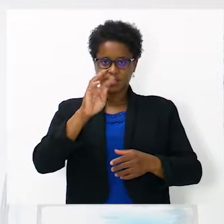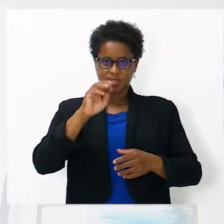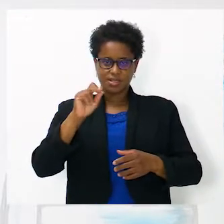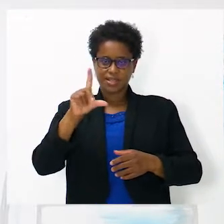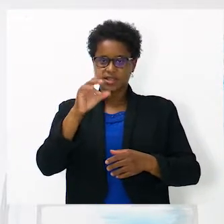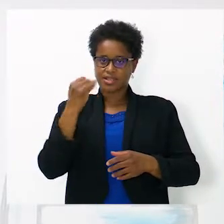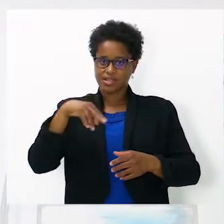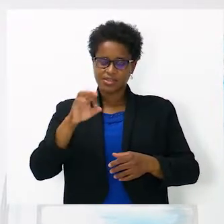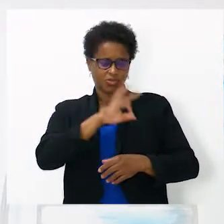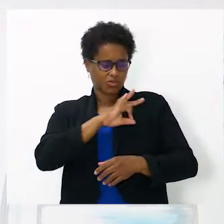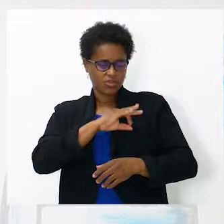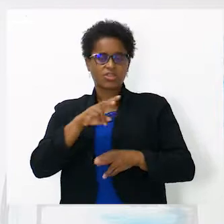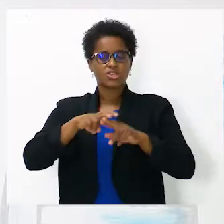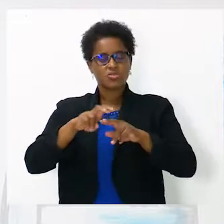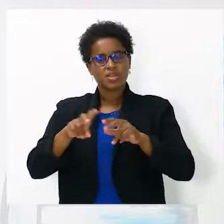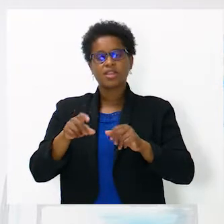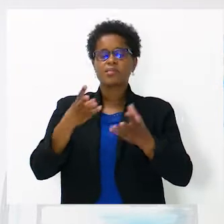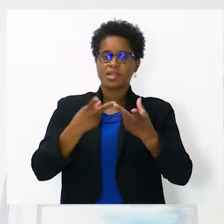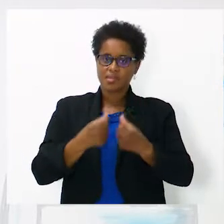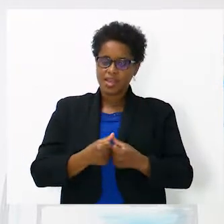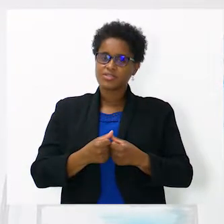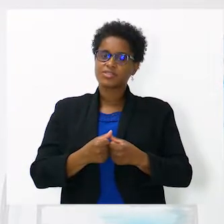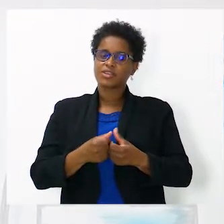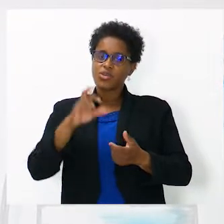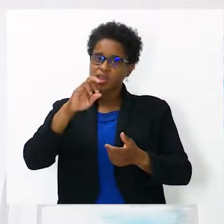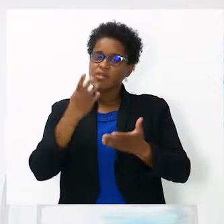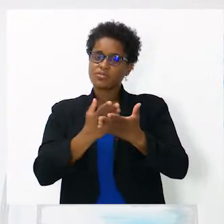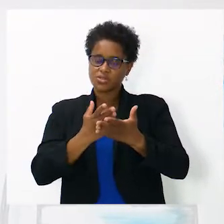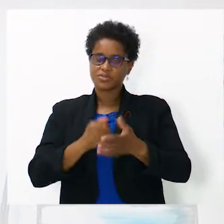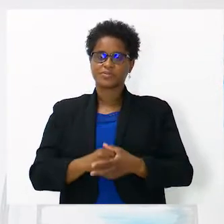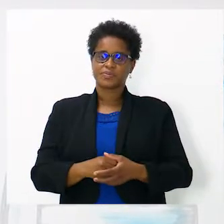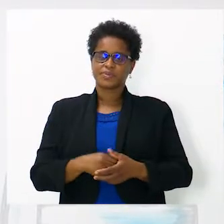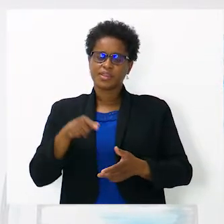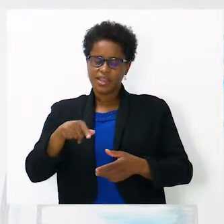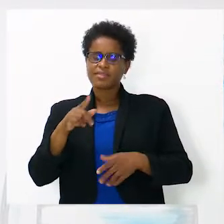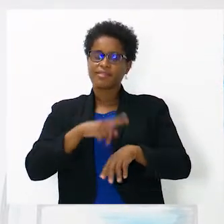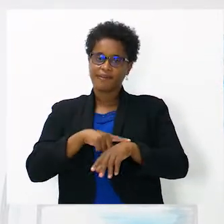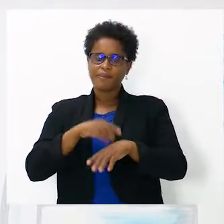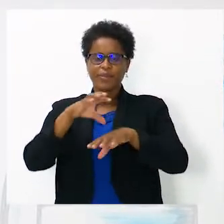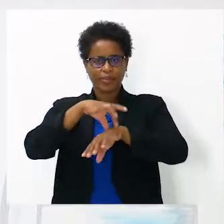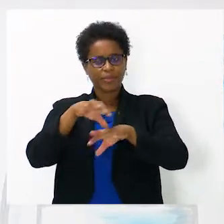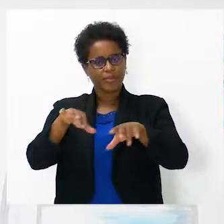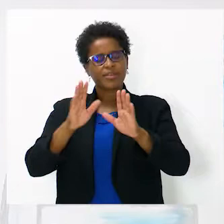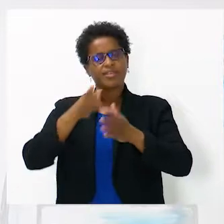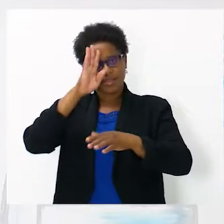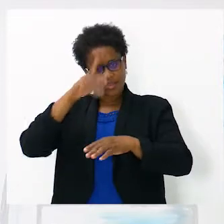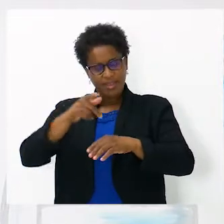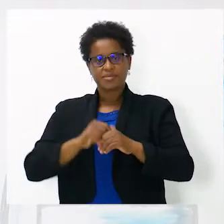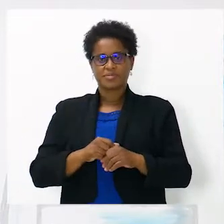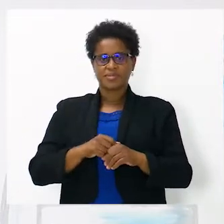César Lino, professor da disciplina de Matemática, 8º ano. Nesta época de pandemia, já